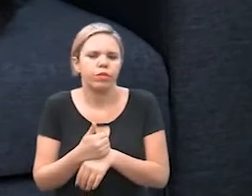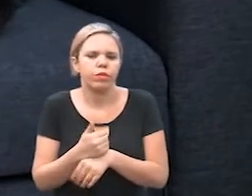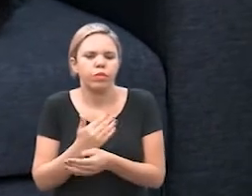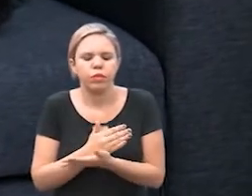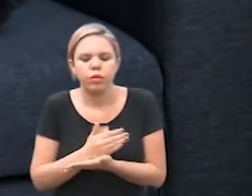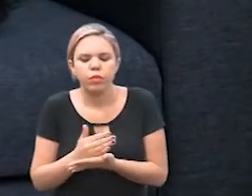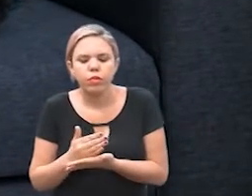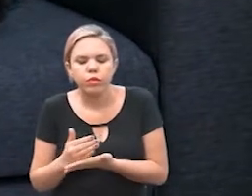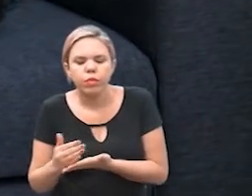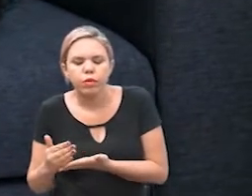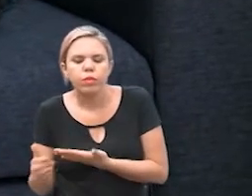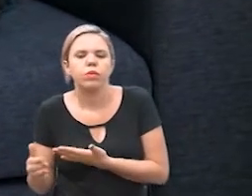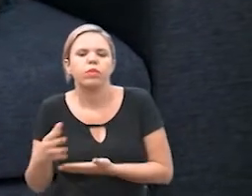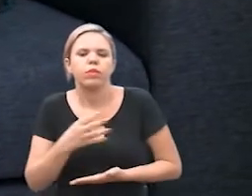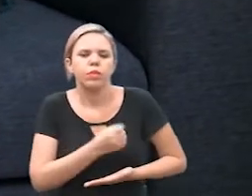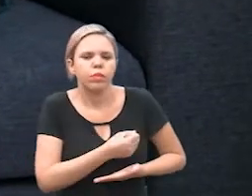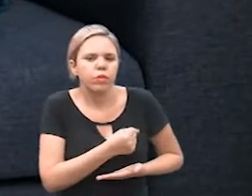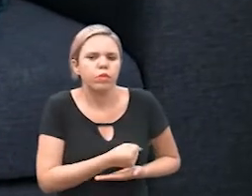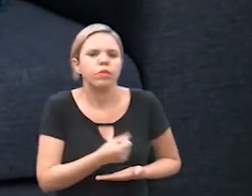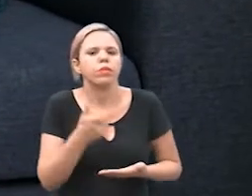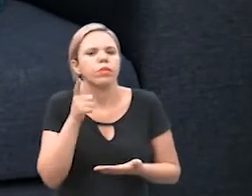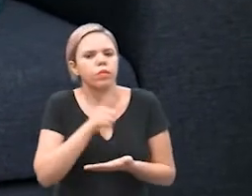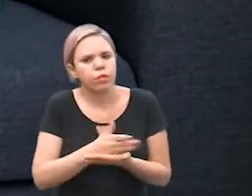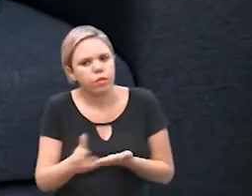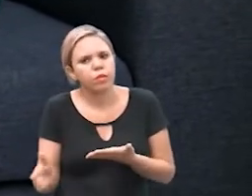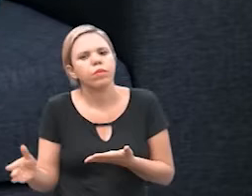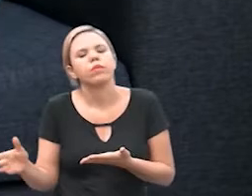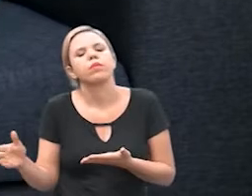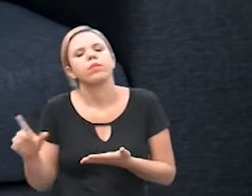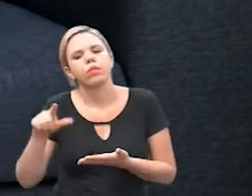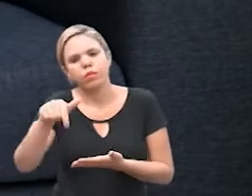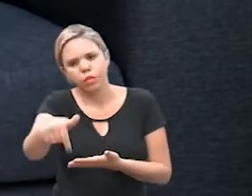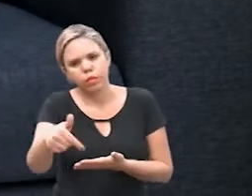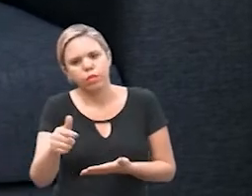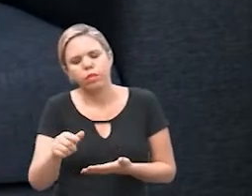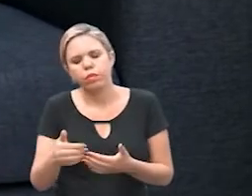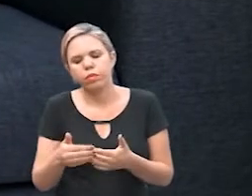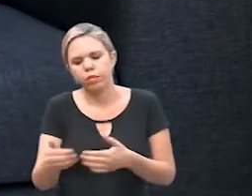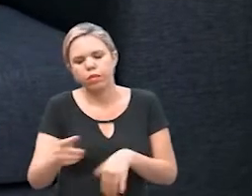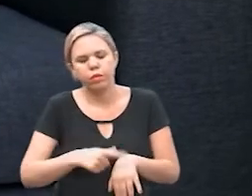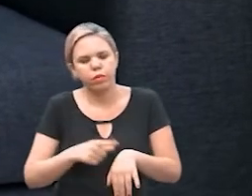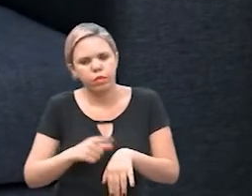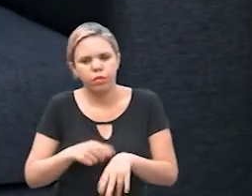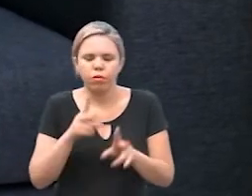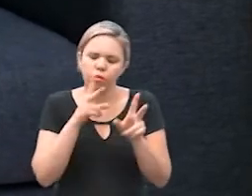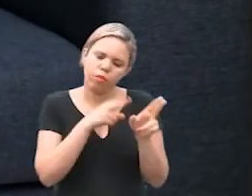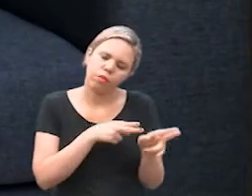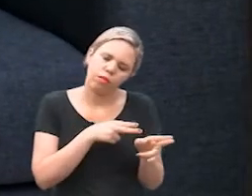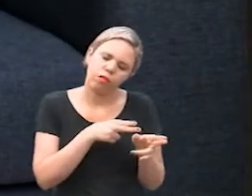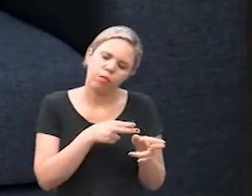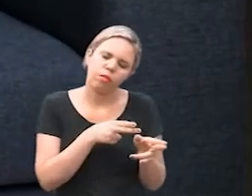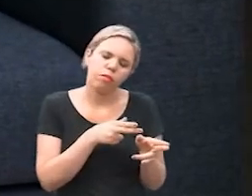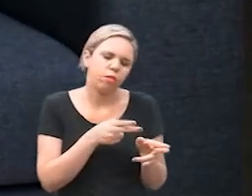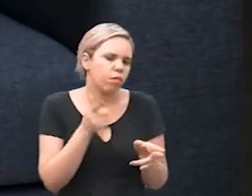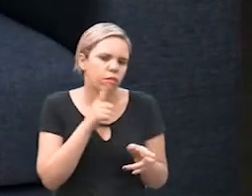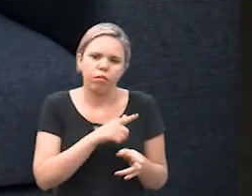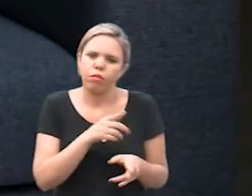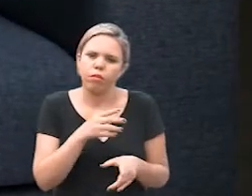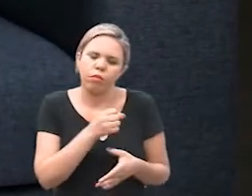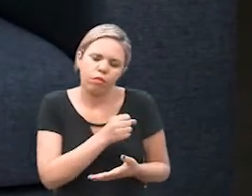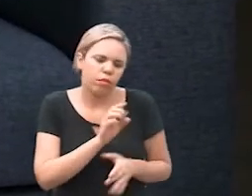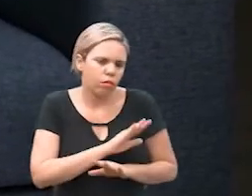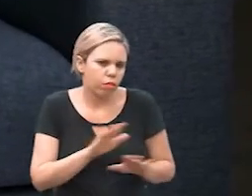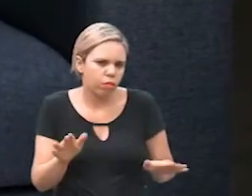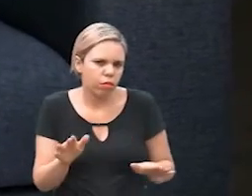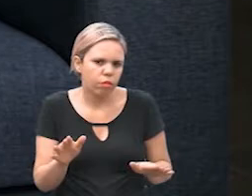leite do início da mamada, o bebê começa a mamar. E se dali a pouquinho ele já dorme e aí ele não mama mais,